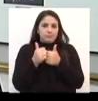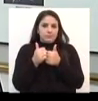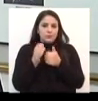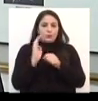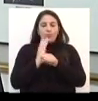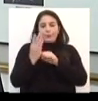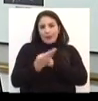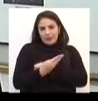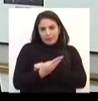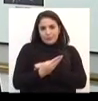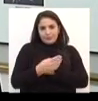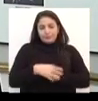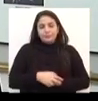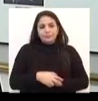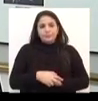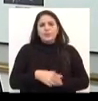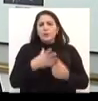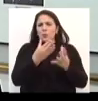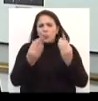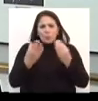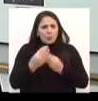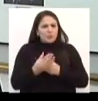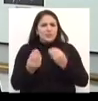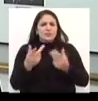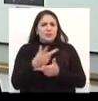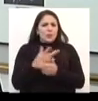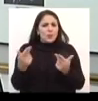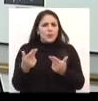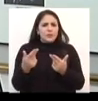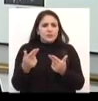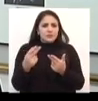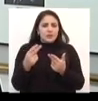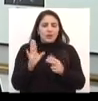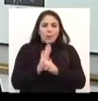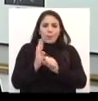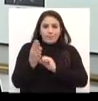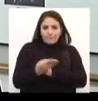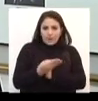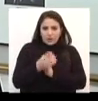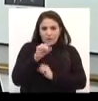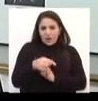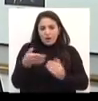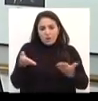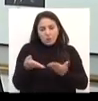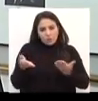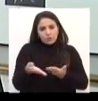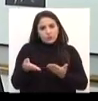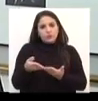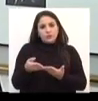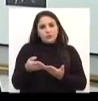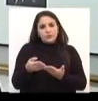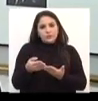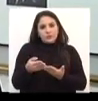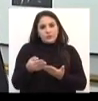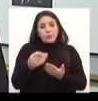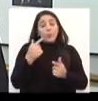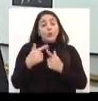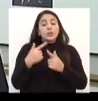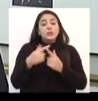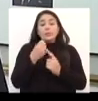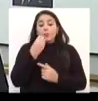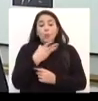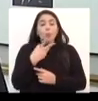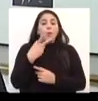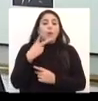do Grande Bairro Vera Cruz. E em muitas situações, o bairro Vera Cruz é hoje o que é pela